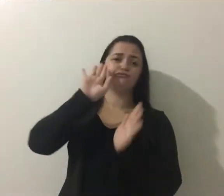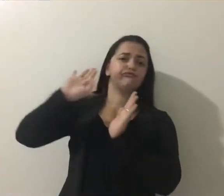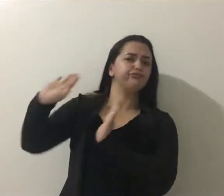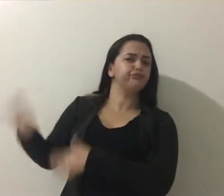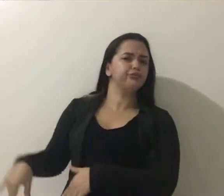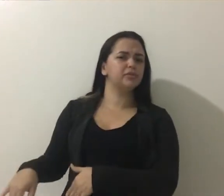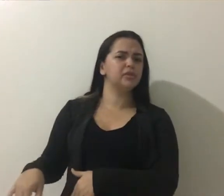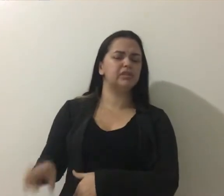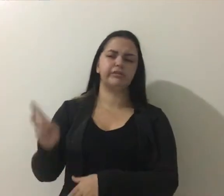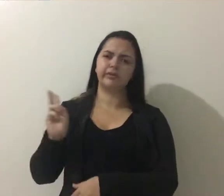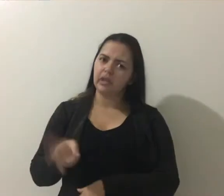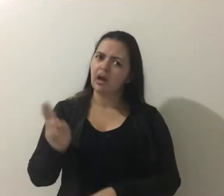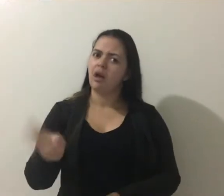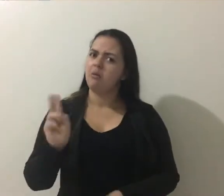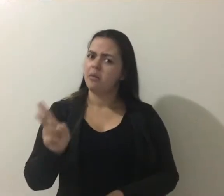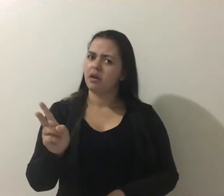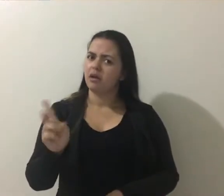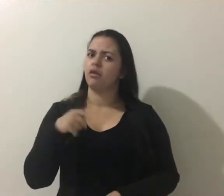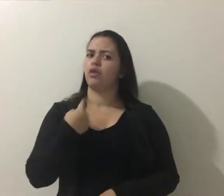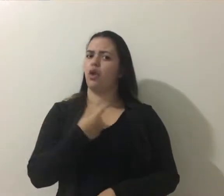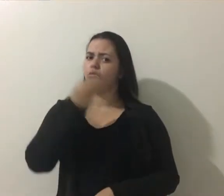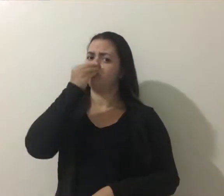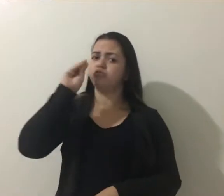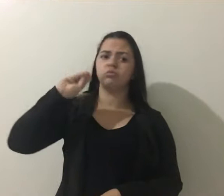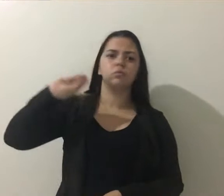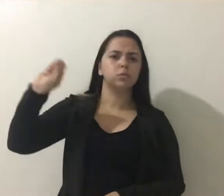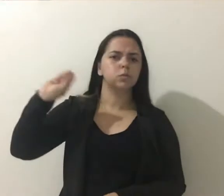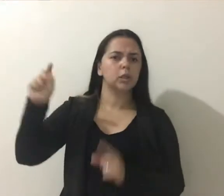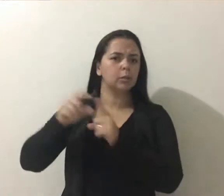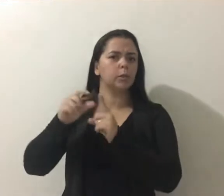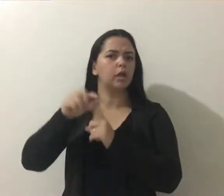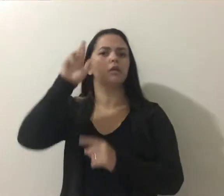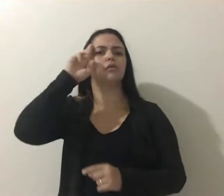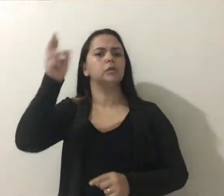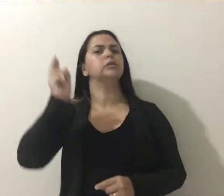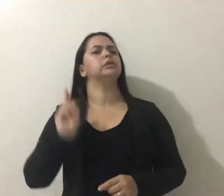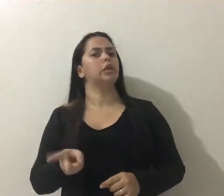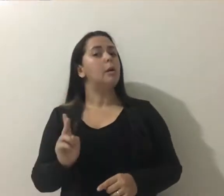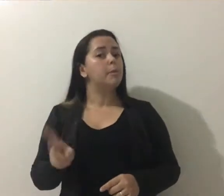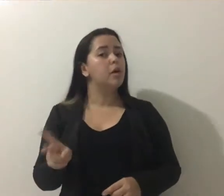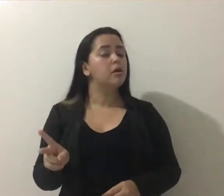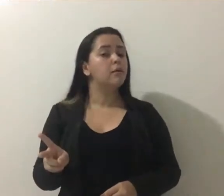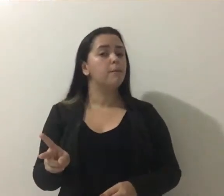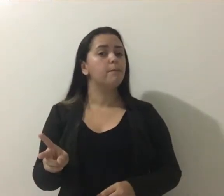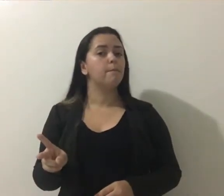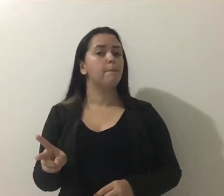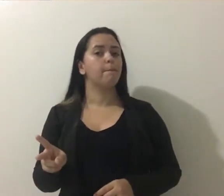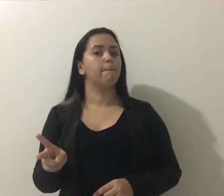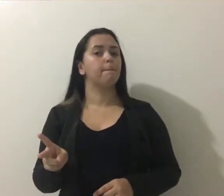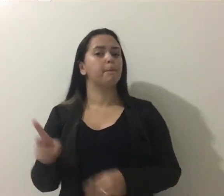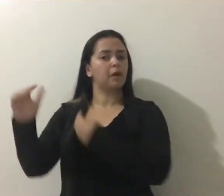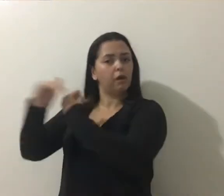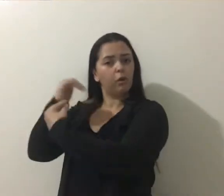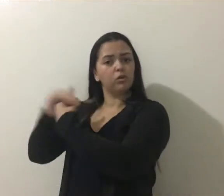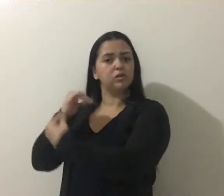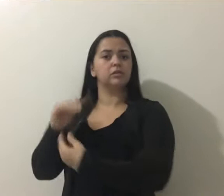que ignoramos as palavras do Senhor, todas as vezes que nós ignoramos as suas orientações, nós sofremos